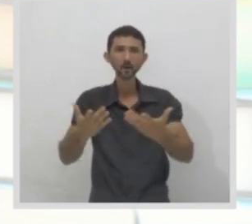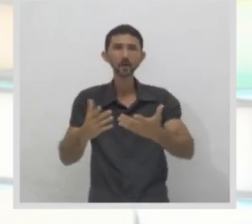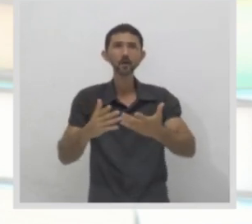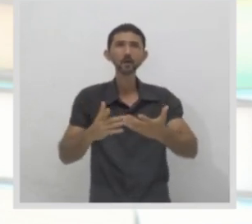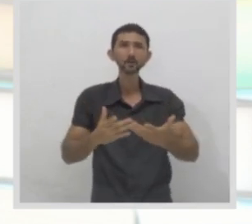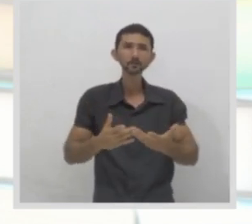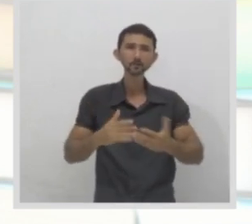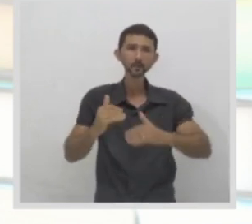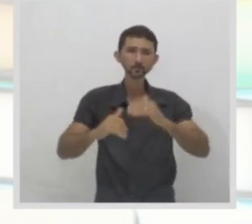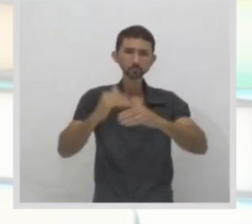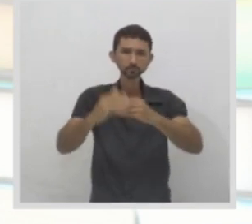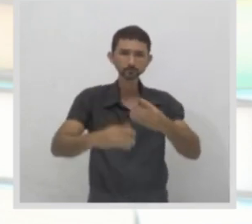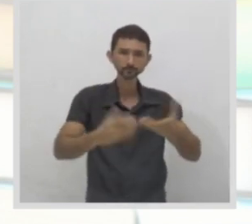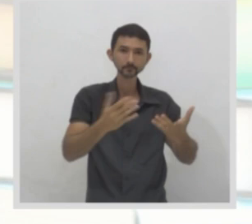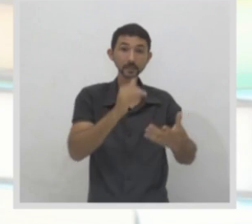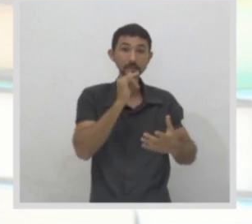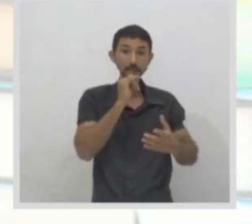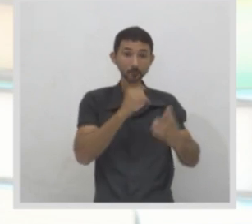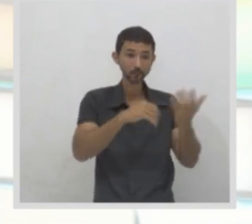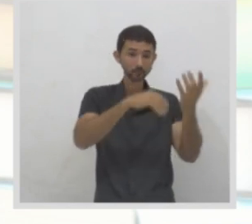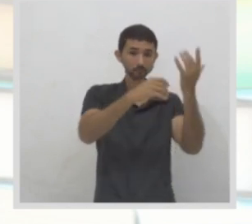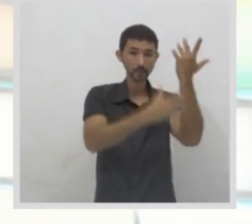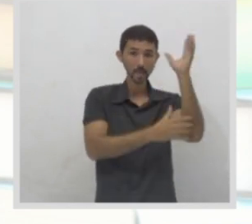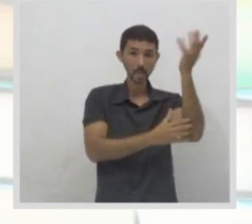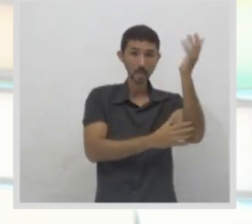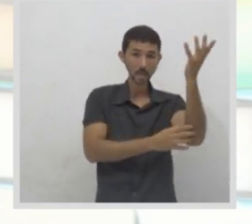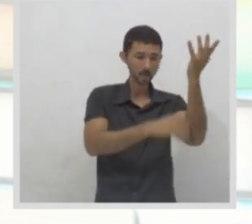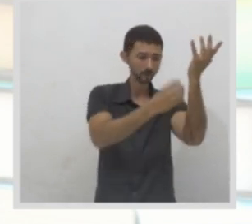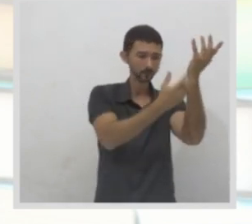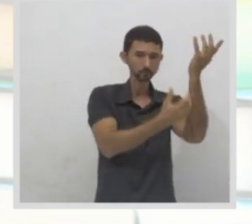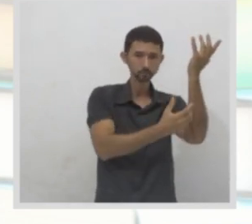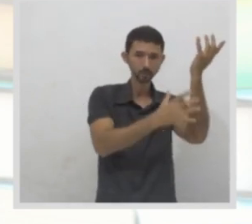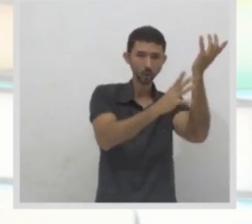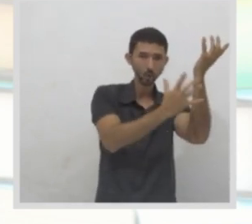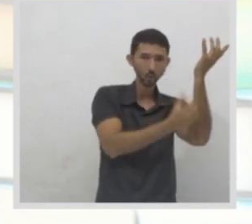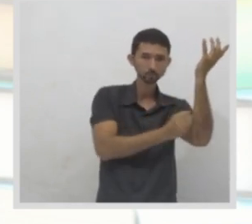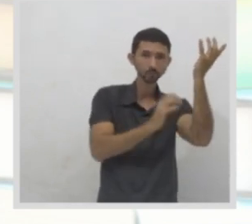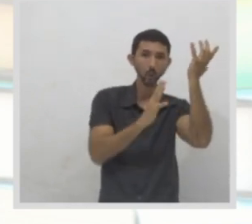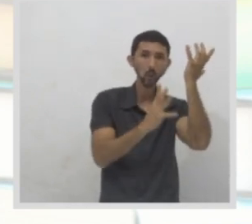que sementes dessas seringueiras foram contrabandeadas para a Malásia, e lá elas foram